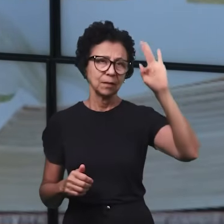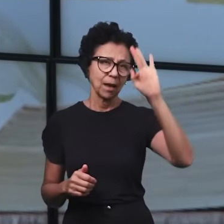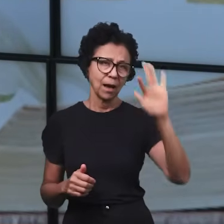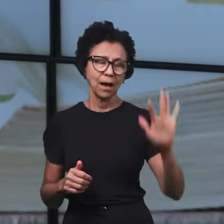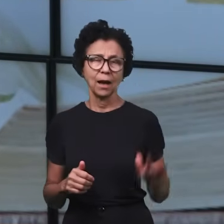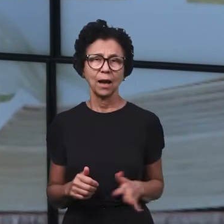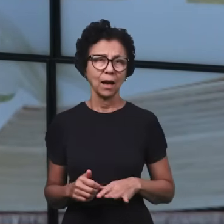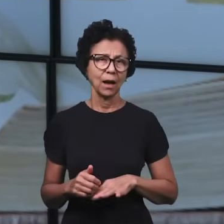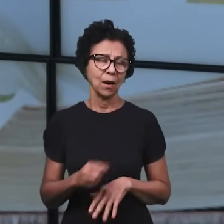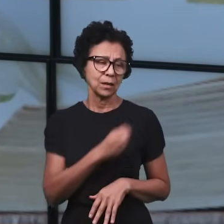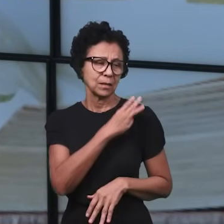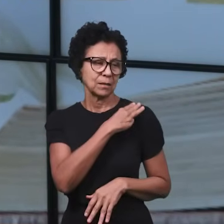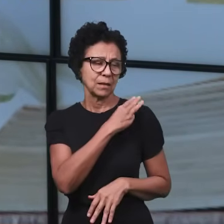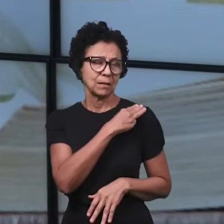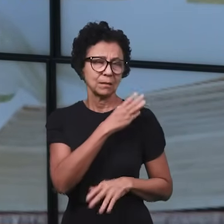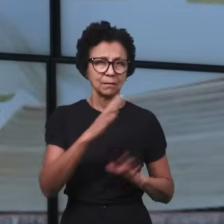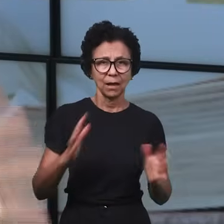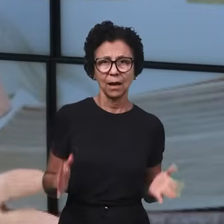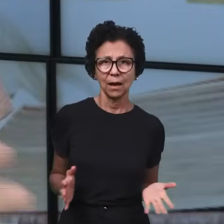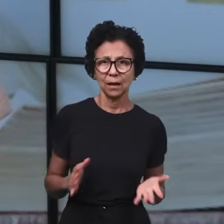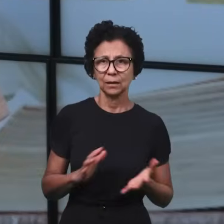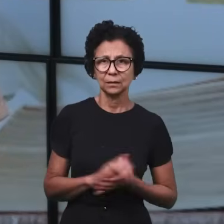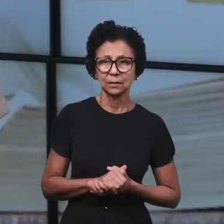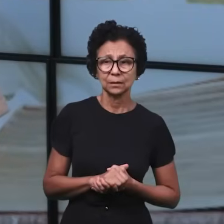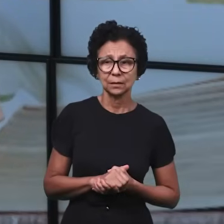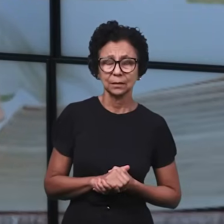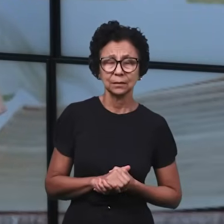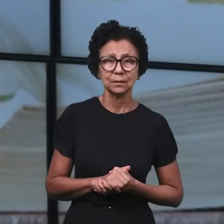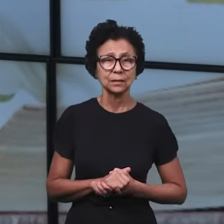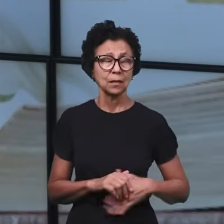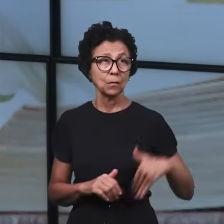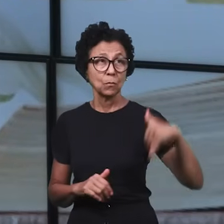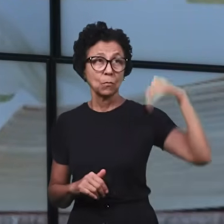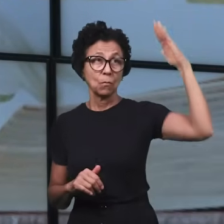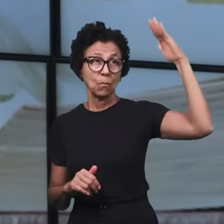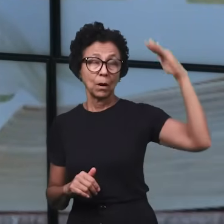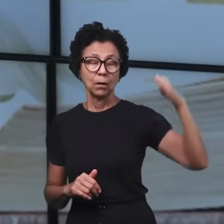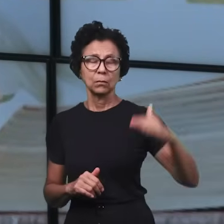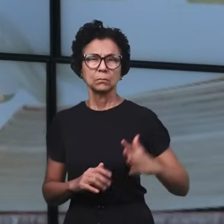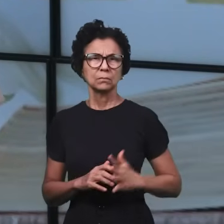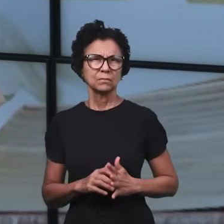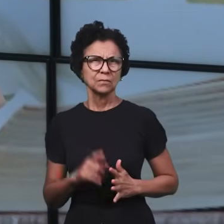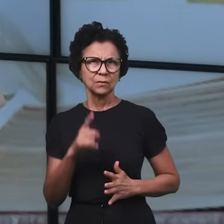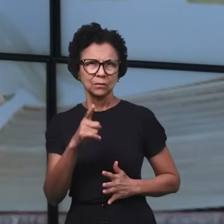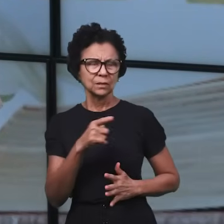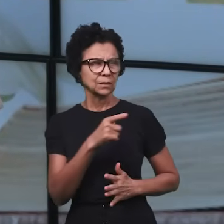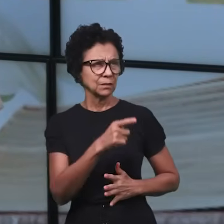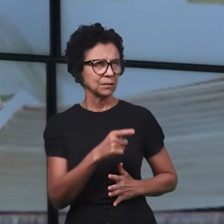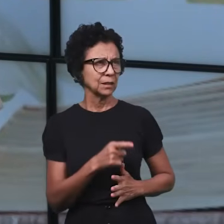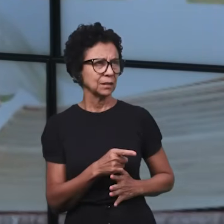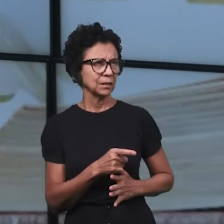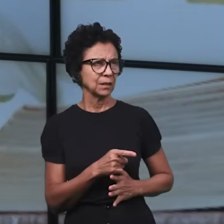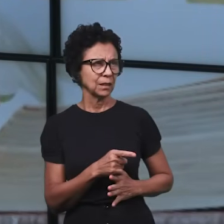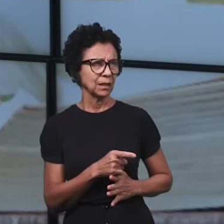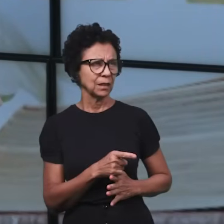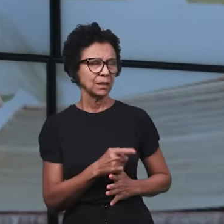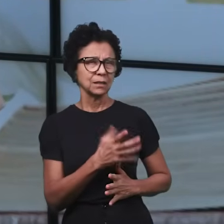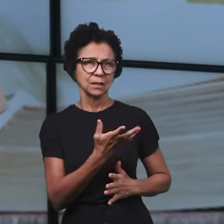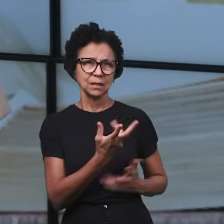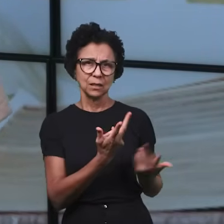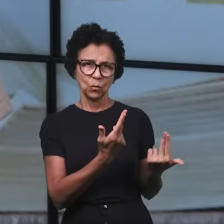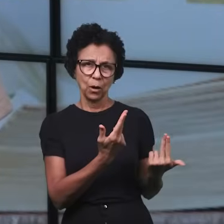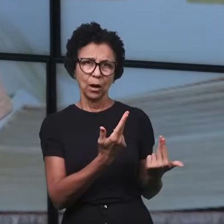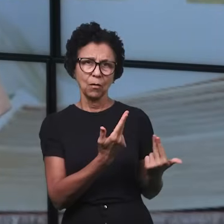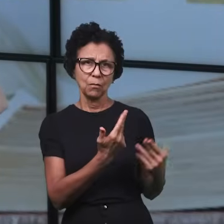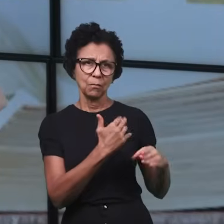ensino médio, ou do Fundamental 2, querem sempre se espelhar naquilo. Não, nós temos